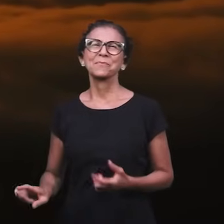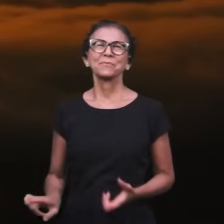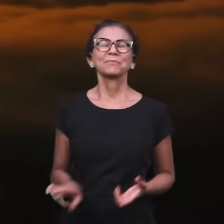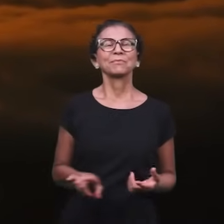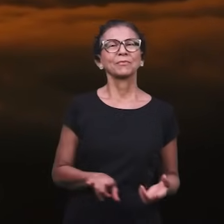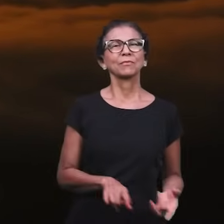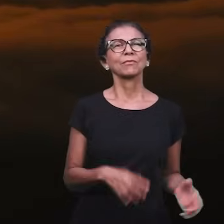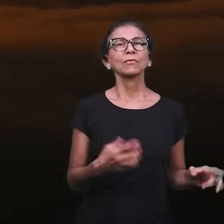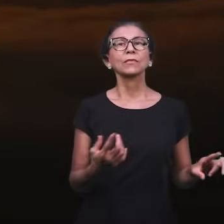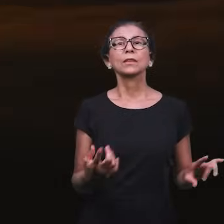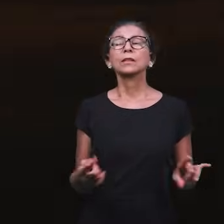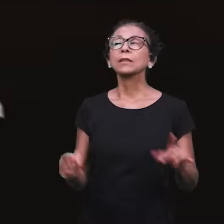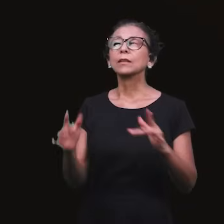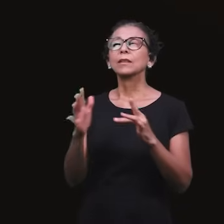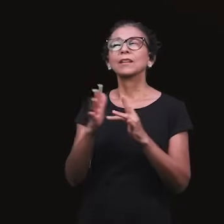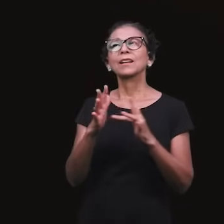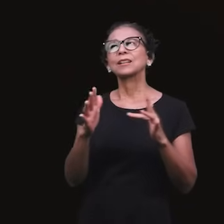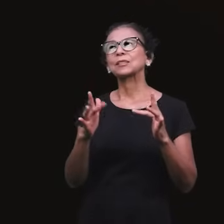iluminar.